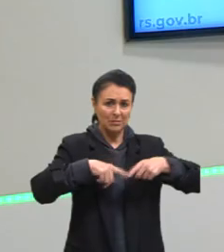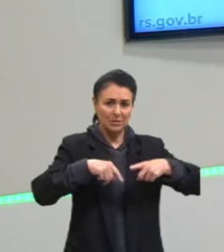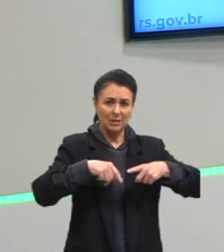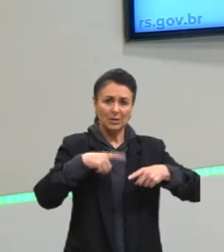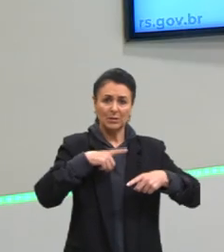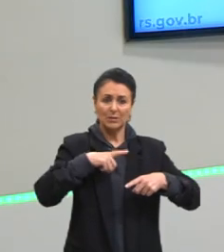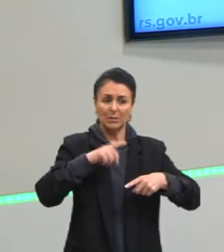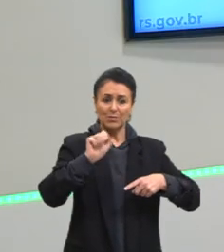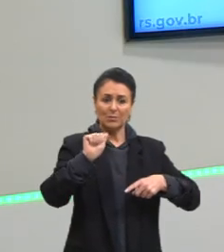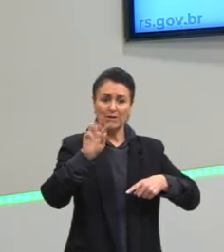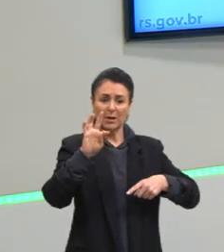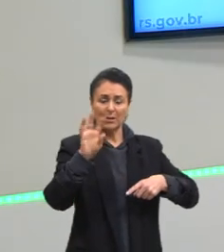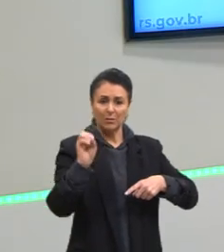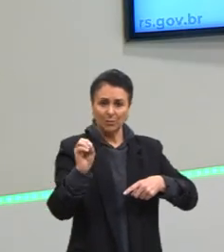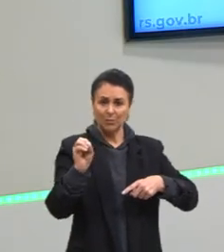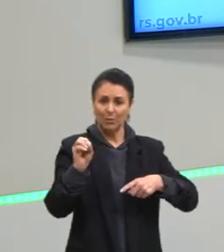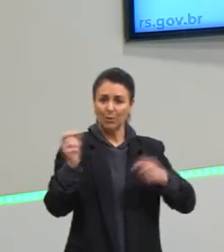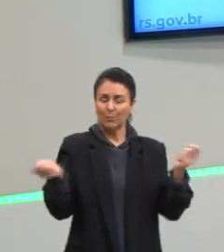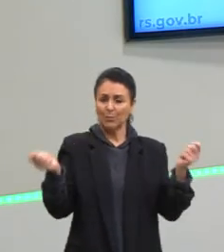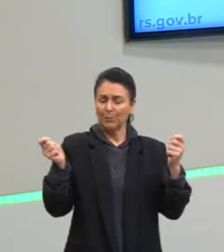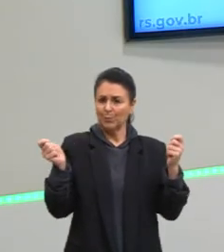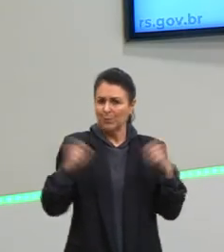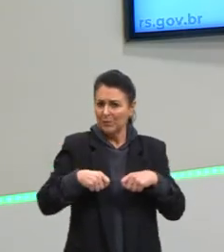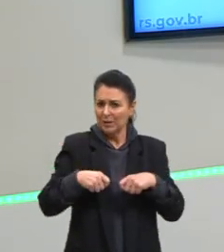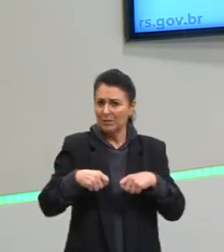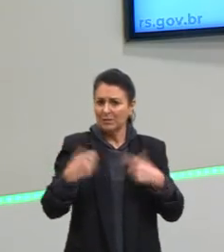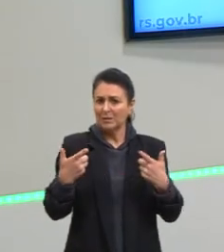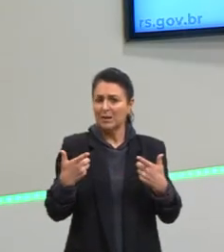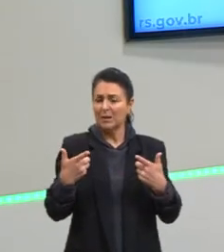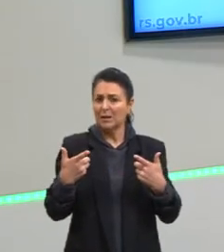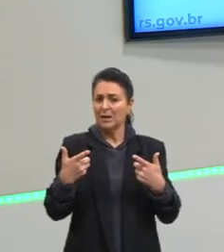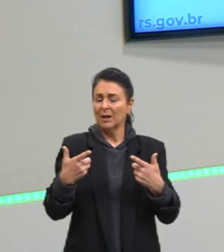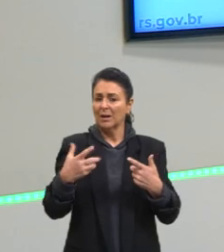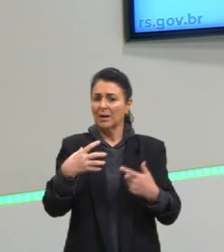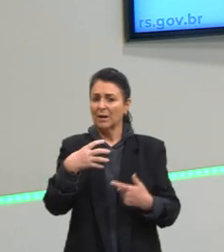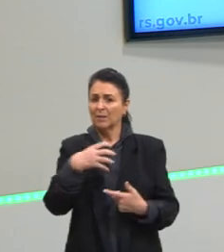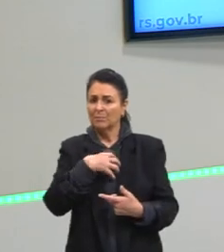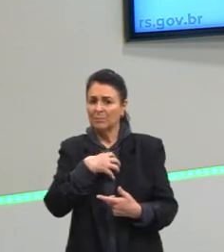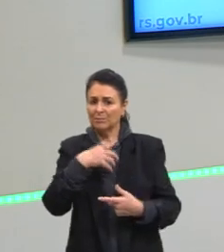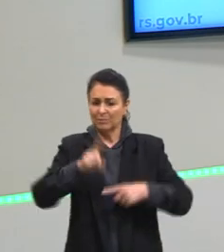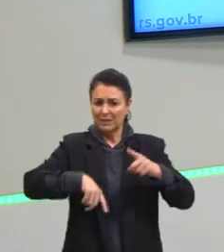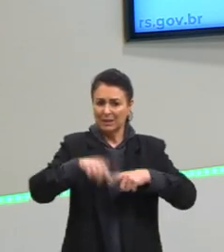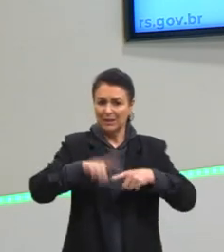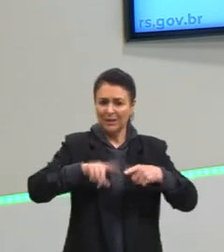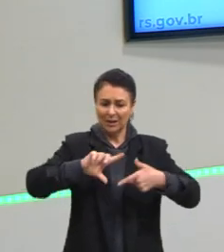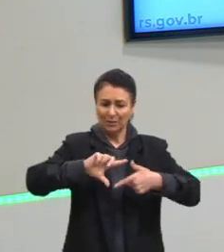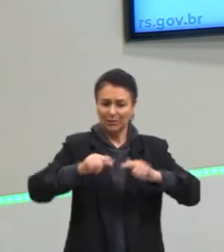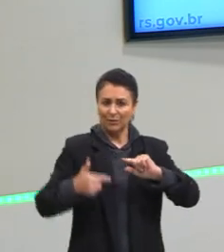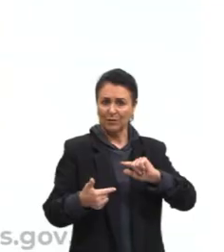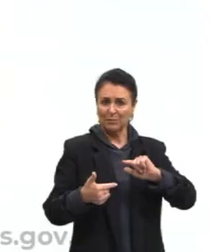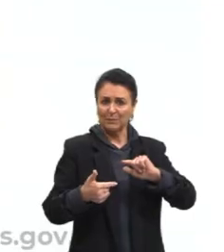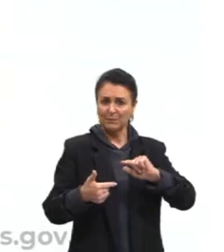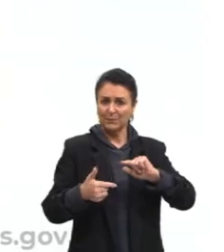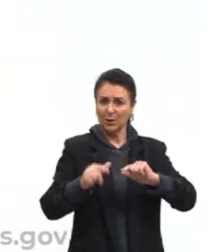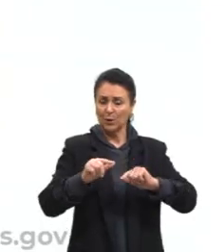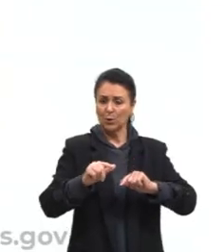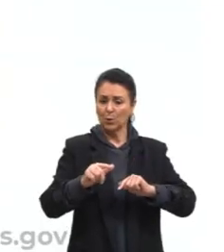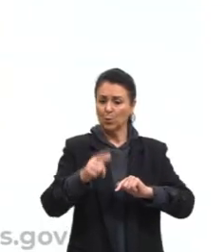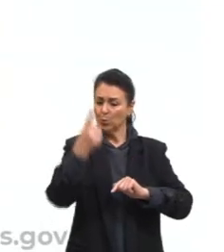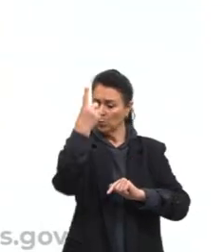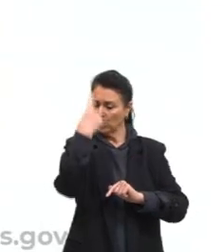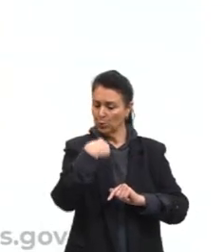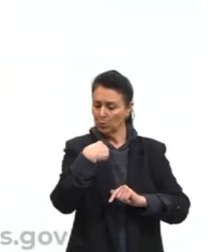ato potência matéria forma e por isso nós modificamos a que está sobre a essencial ser